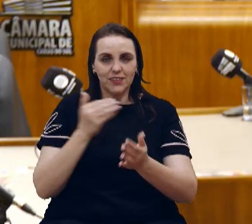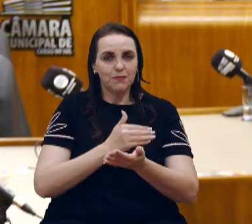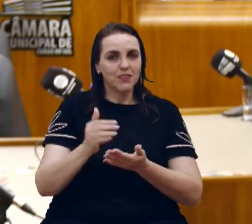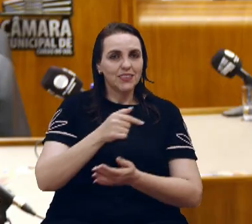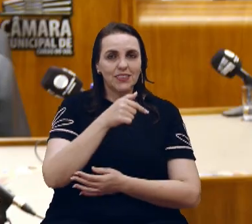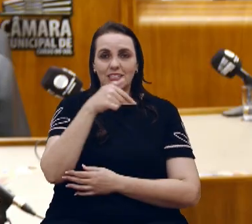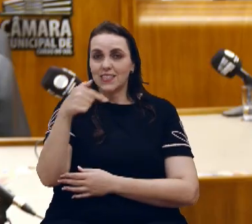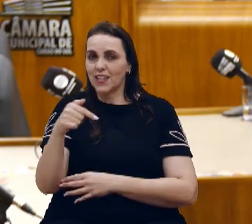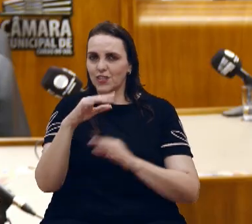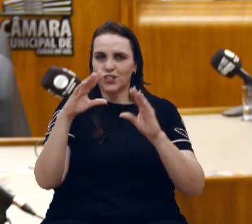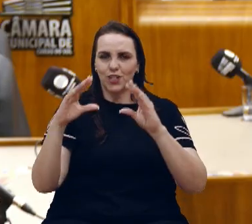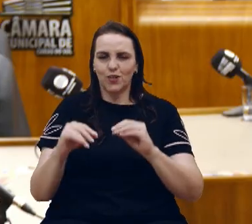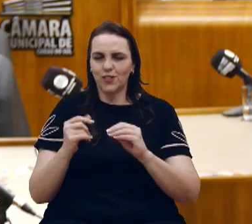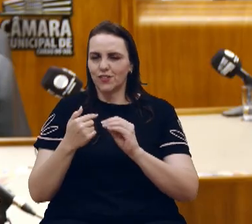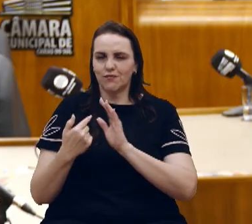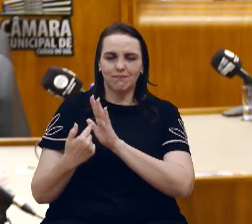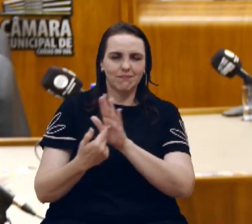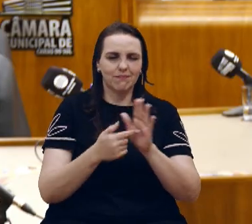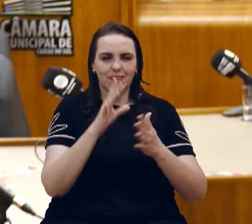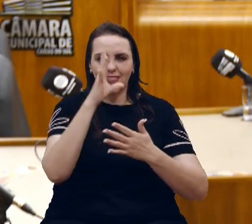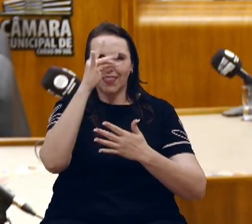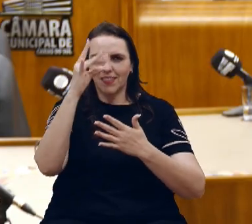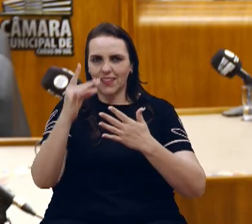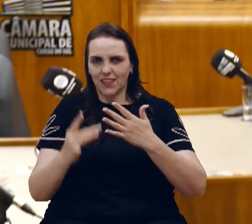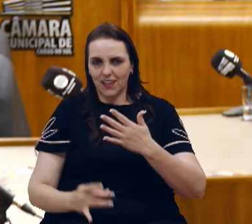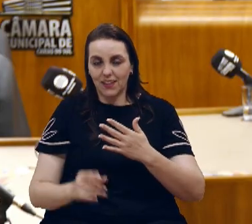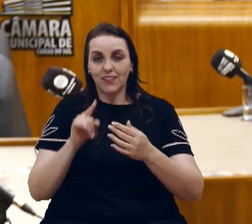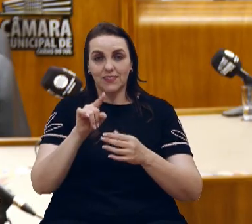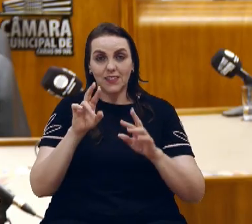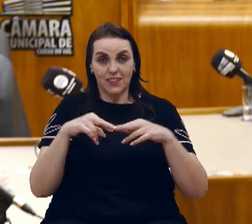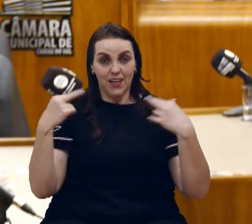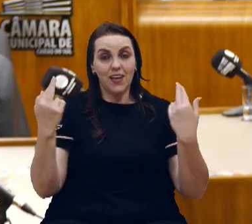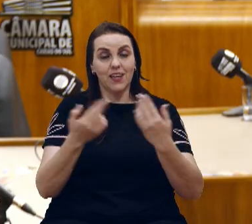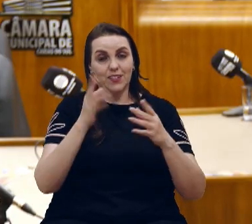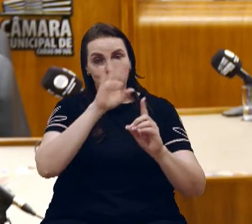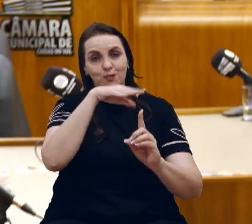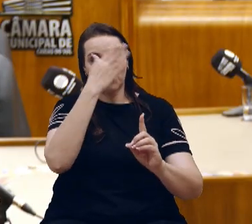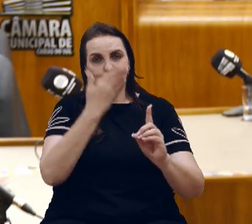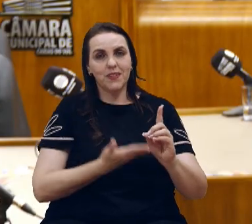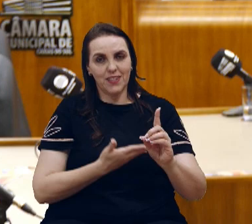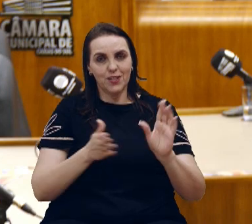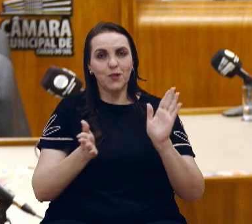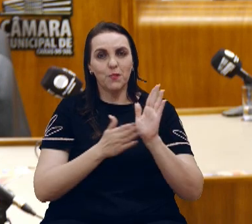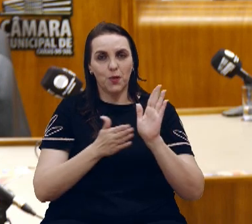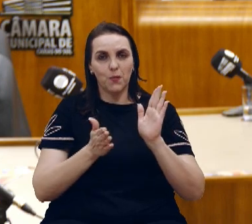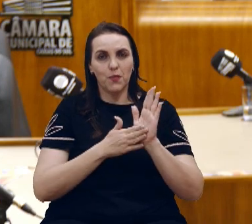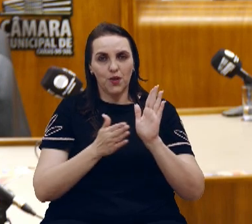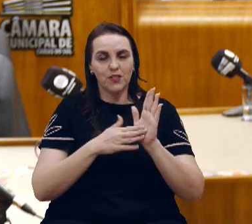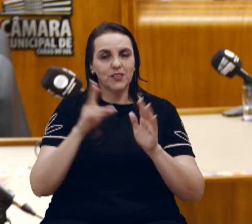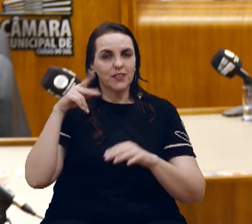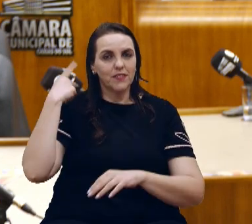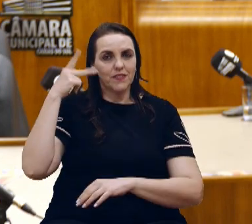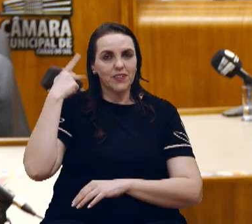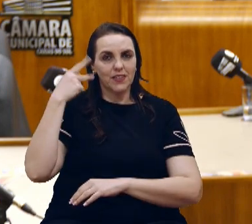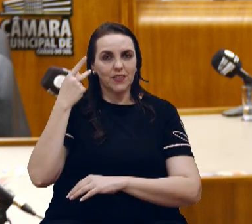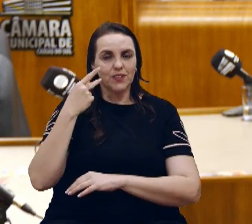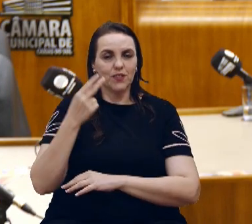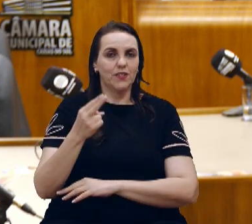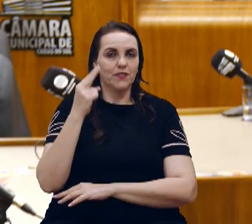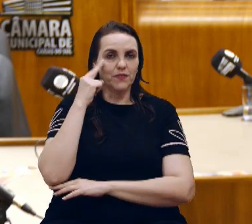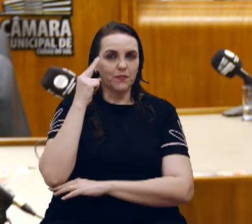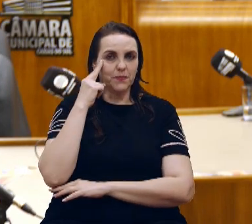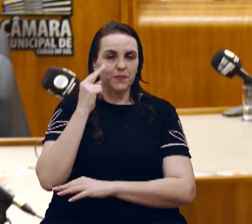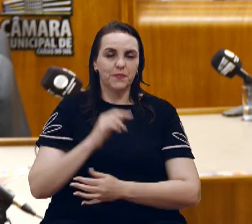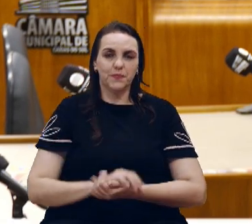19 horas, trazendo todos os detalhes desta sessão solene proposta então pelo vereador Sandro